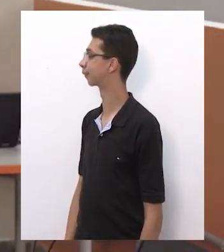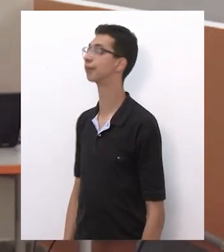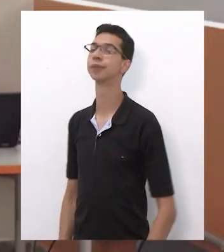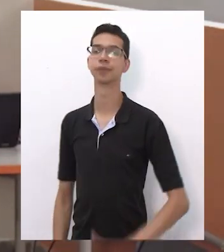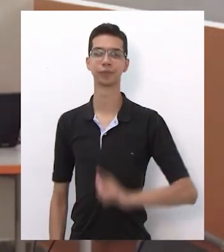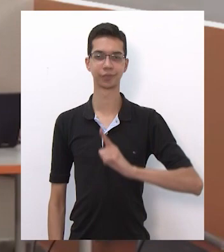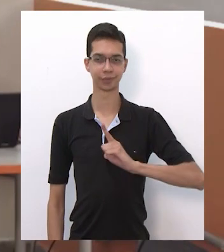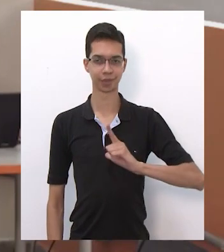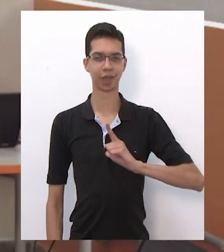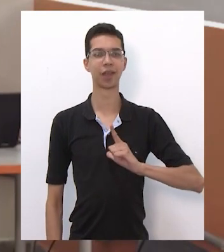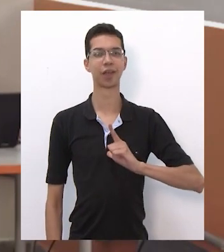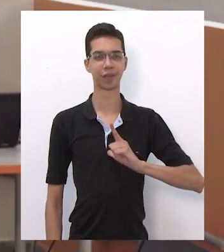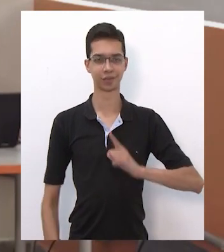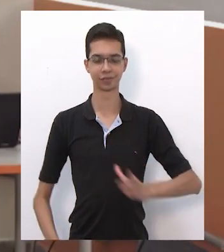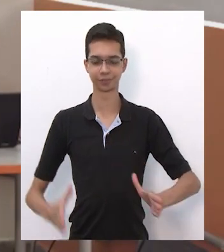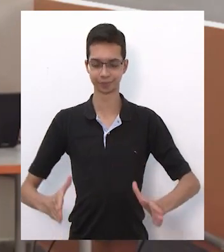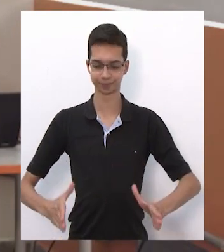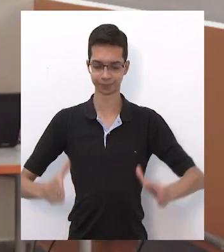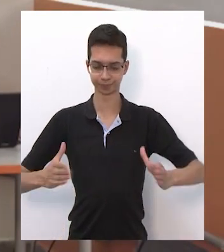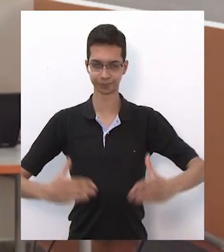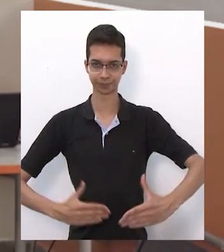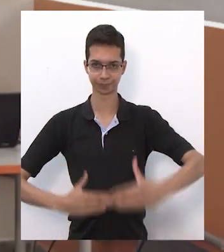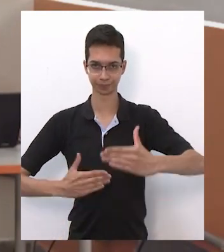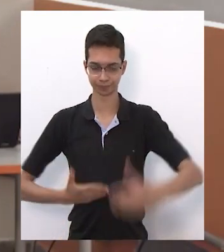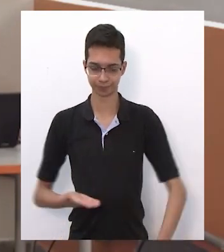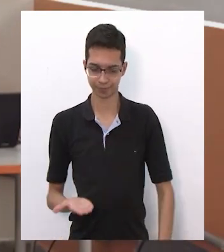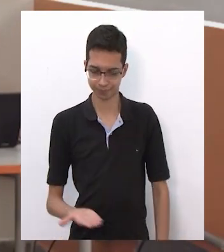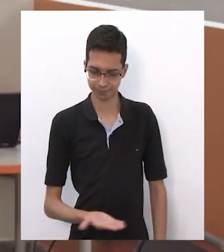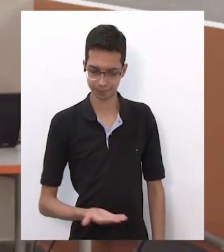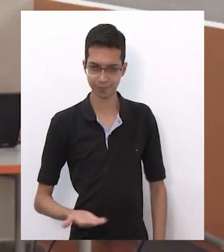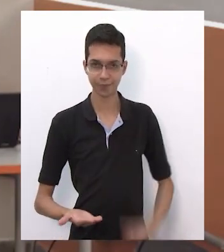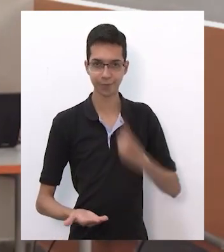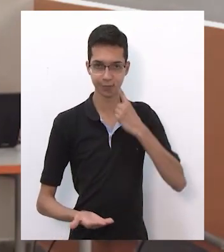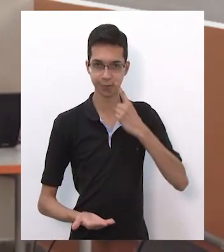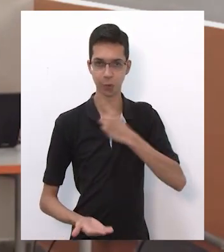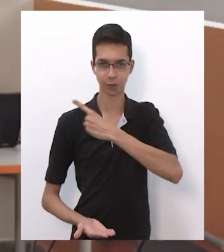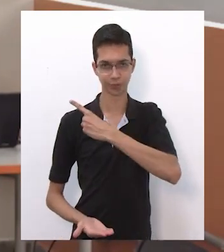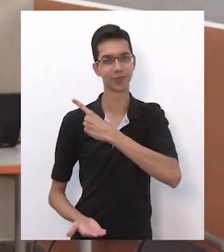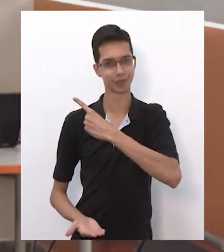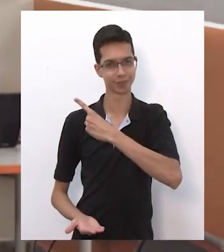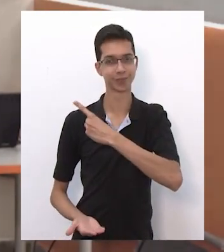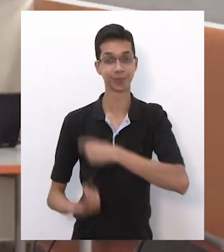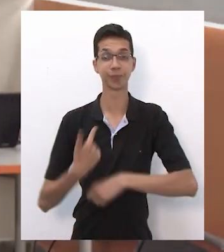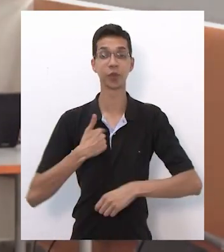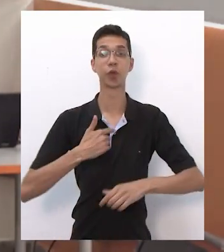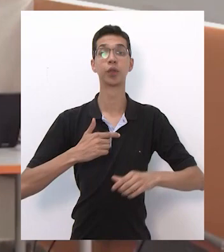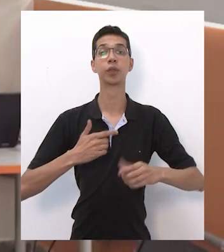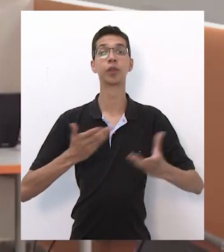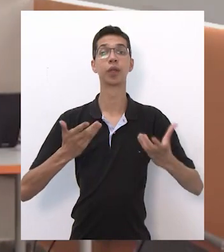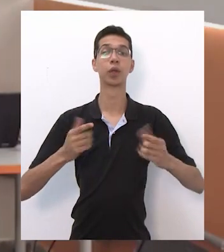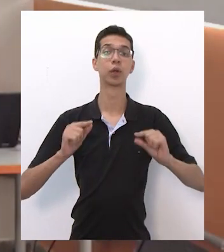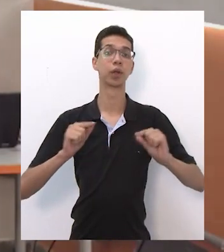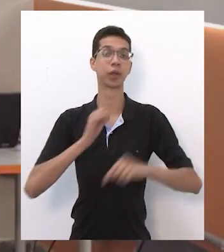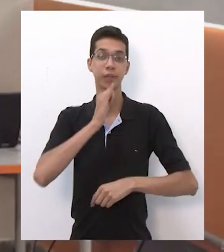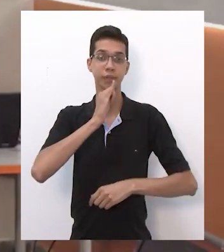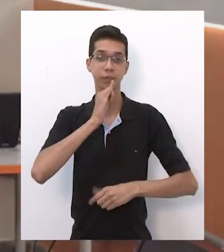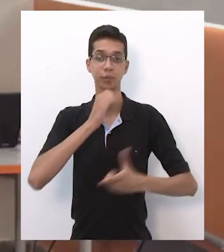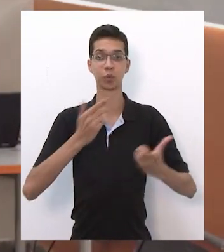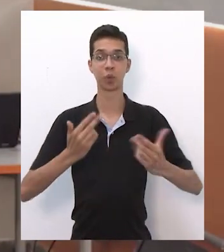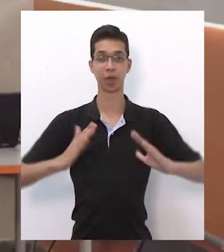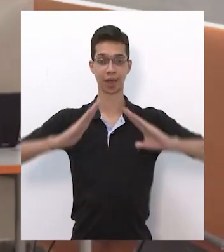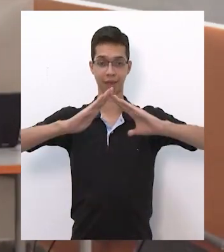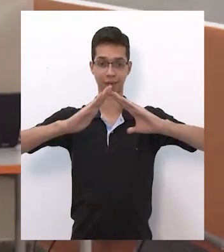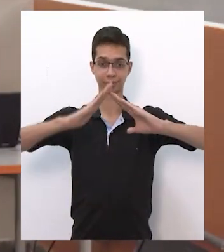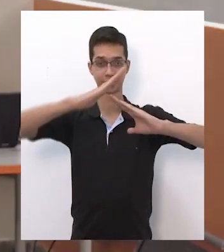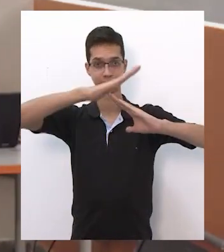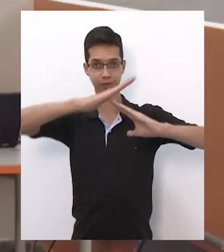fundo. Ok? Se eu quiser aqui um telhado, vou fazer a mesma coisa.